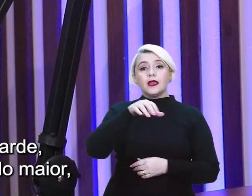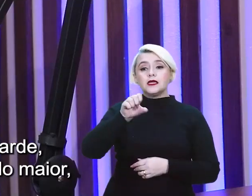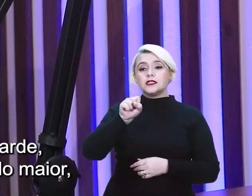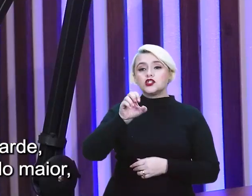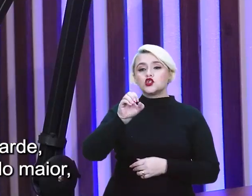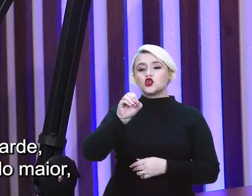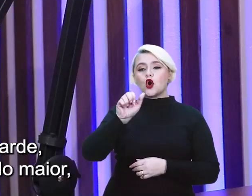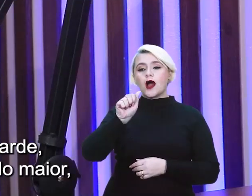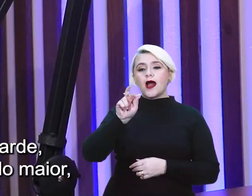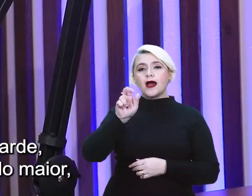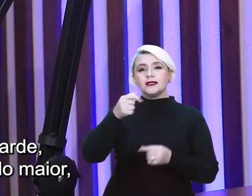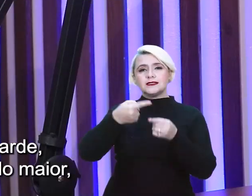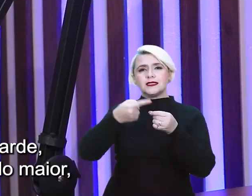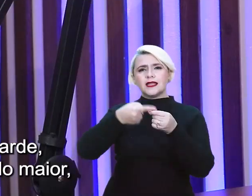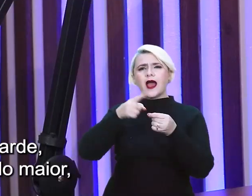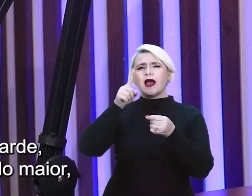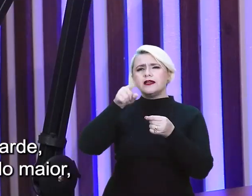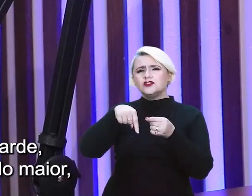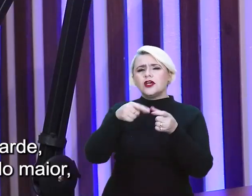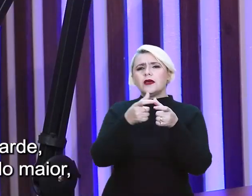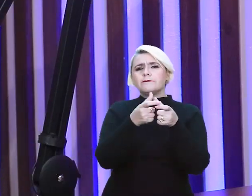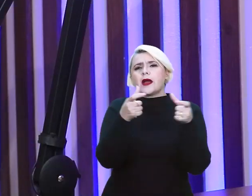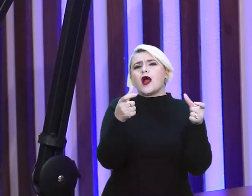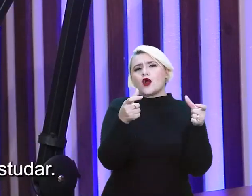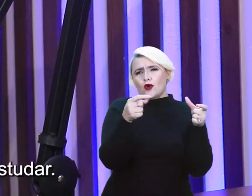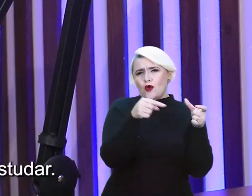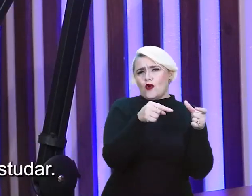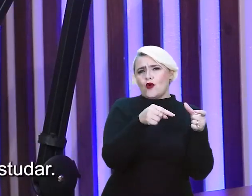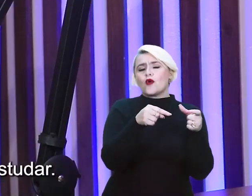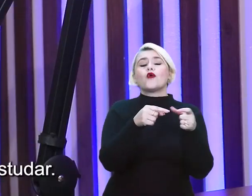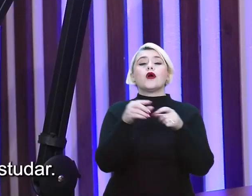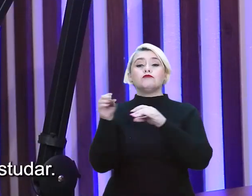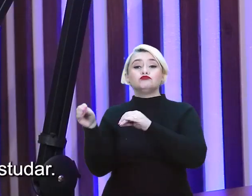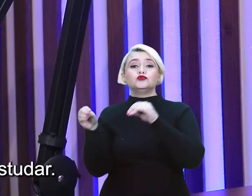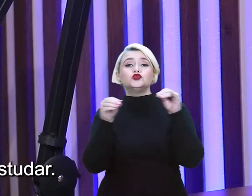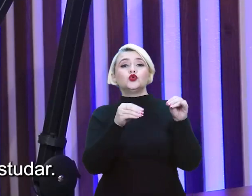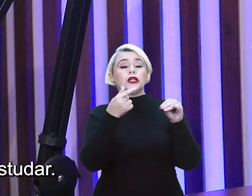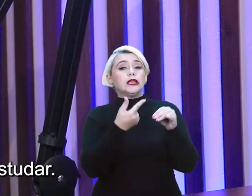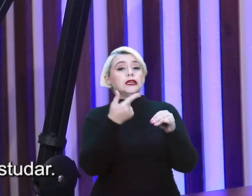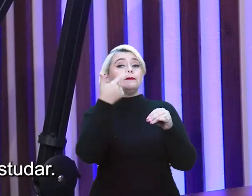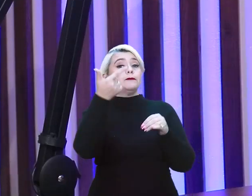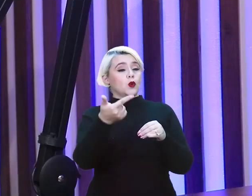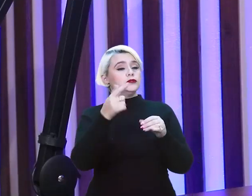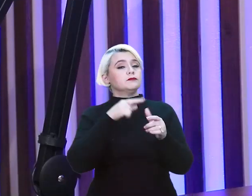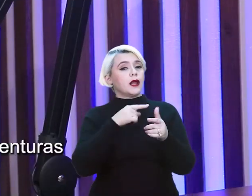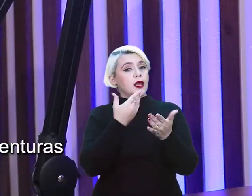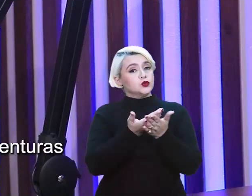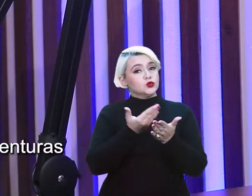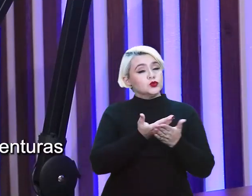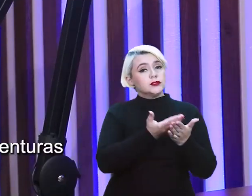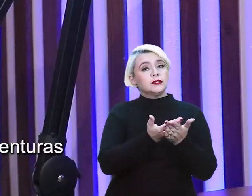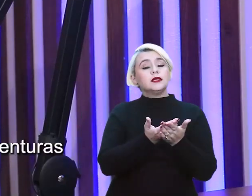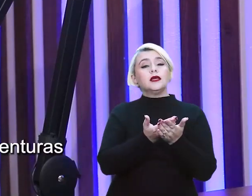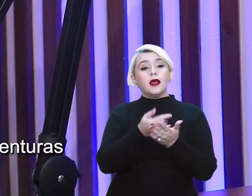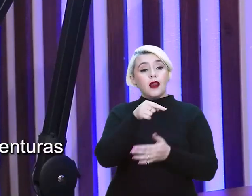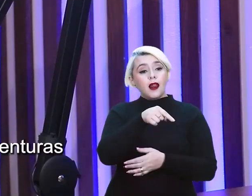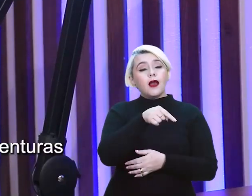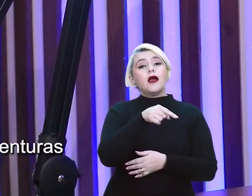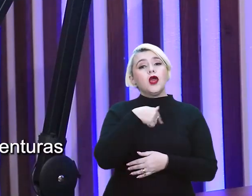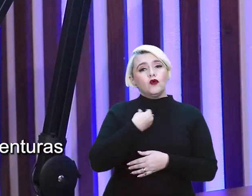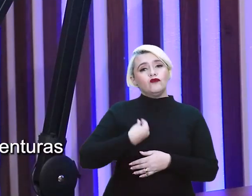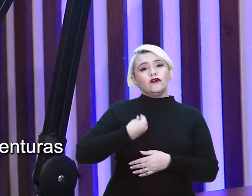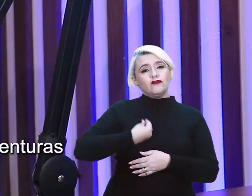bem mais tarde, é uma comunidade, era um povoado maior, onde a gente veio também para estudar. E ali em Soares eu